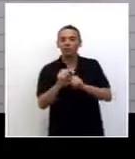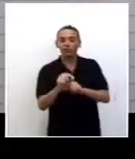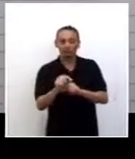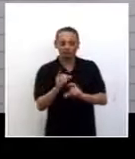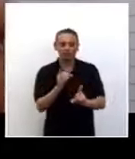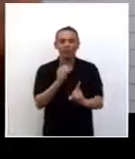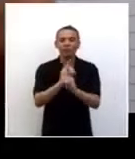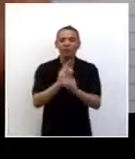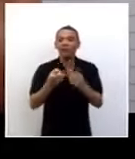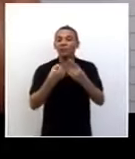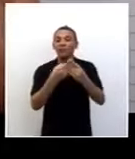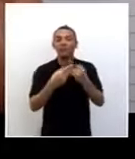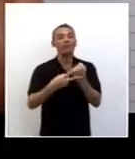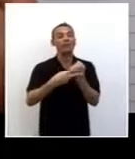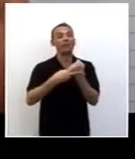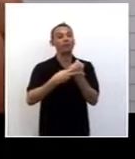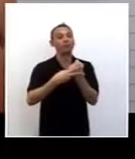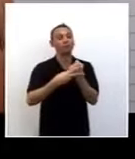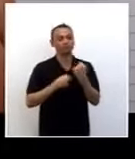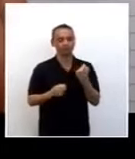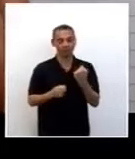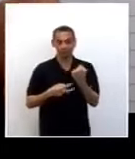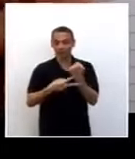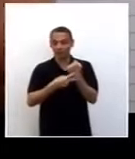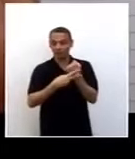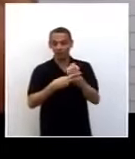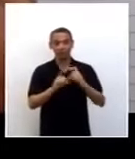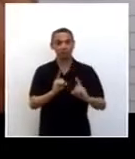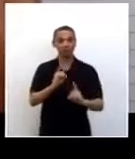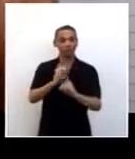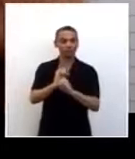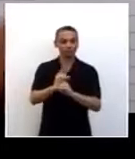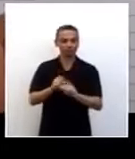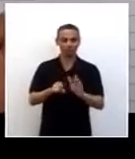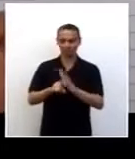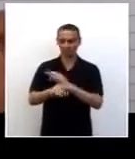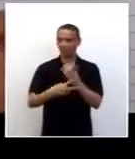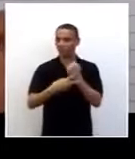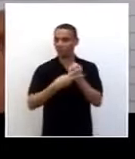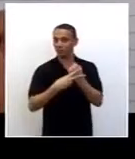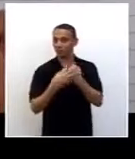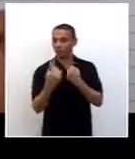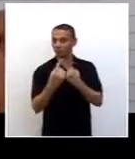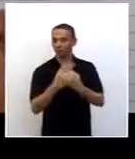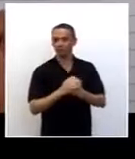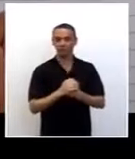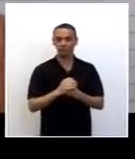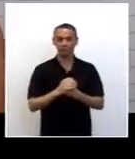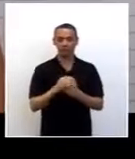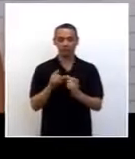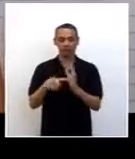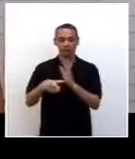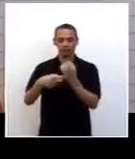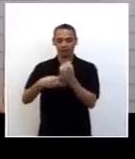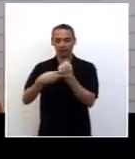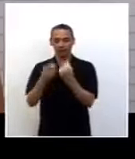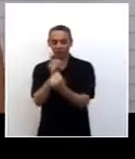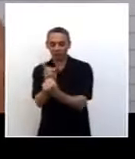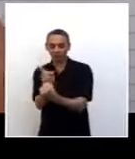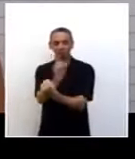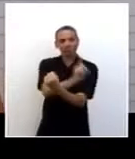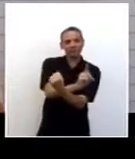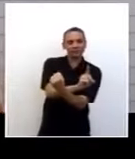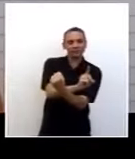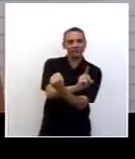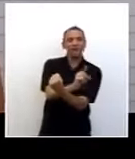o verbo é uma dica você localiza o verbo da pergunta aqui o que vem antes do verbo nesse